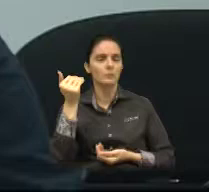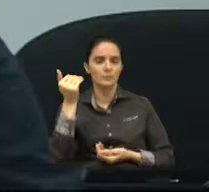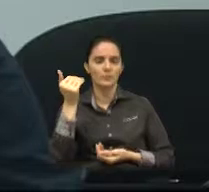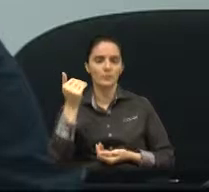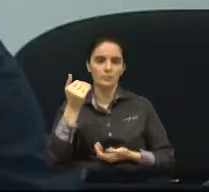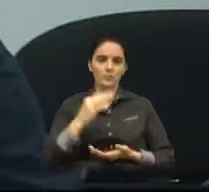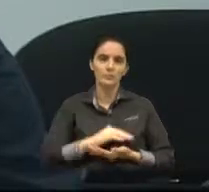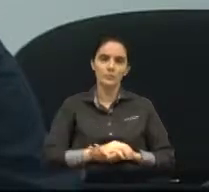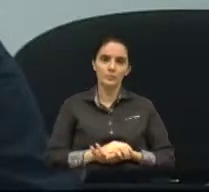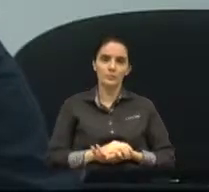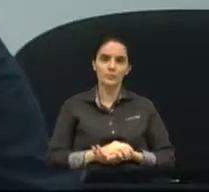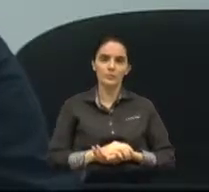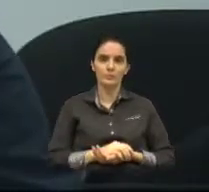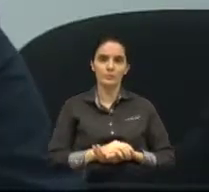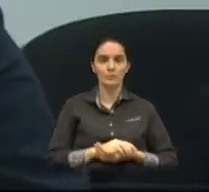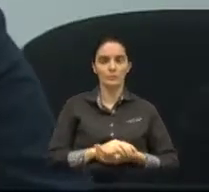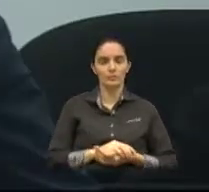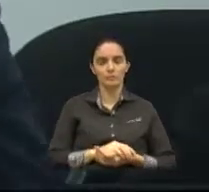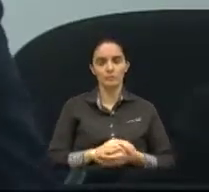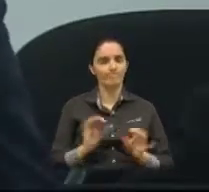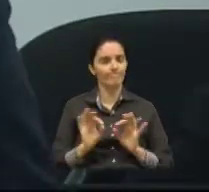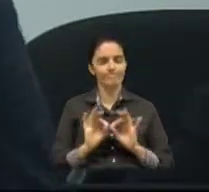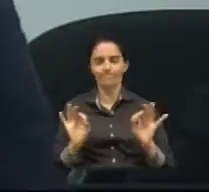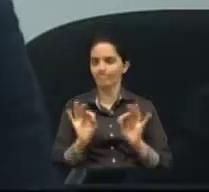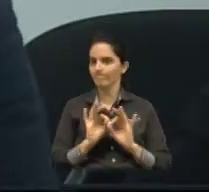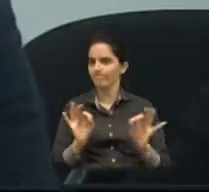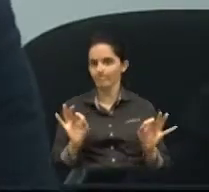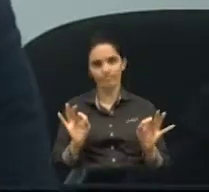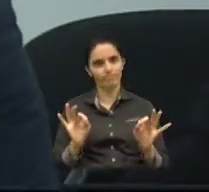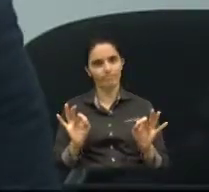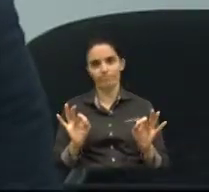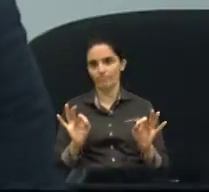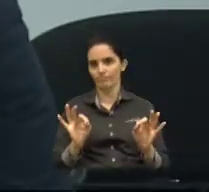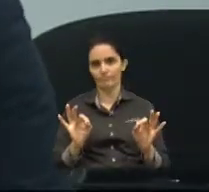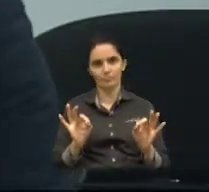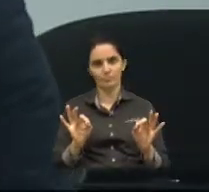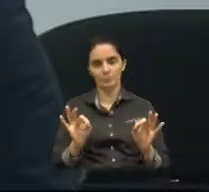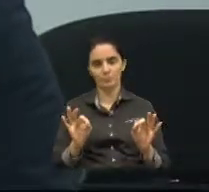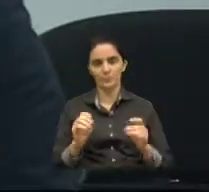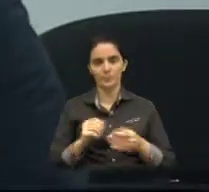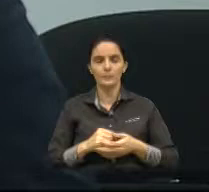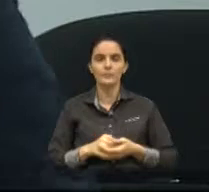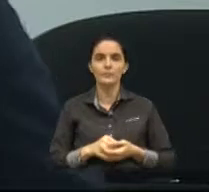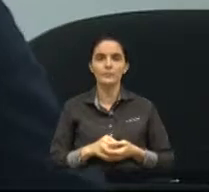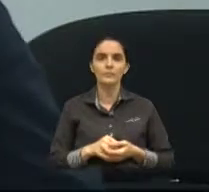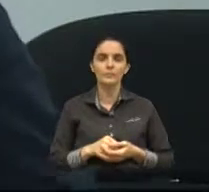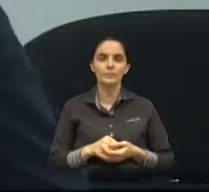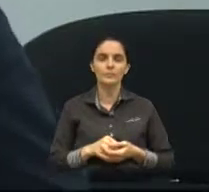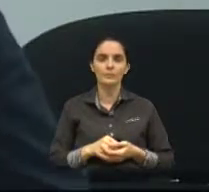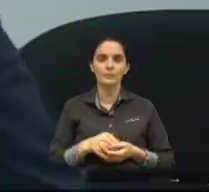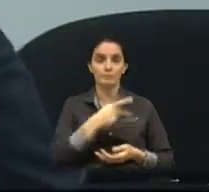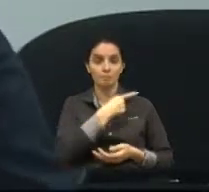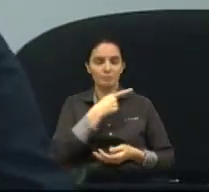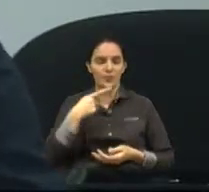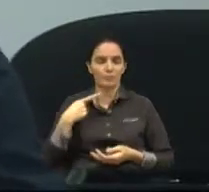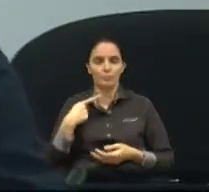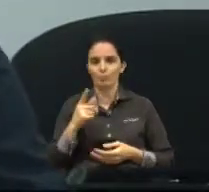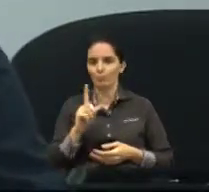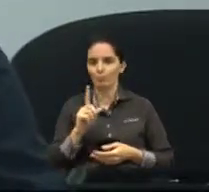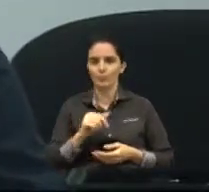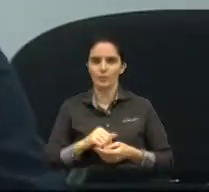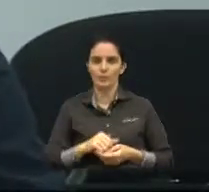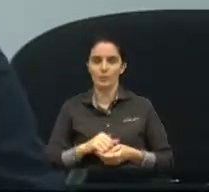digo. Não é fácil exercer esse ministério. E certa vez eu